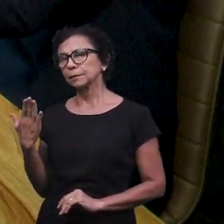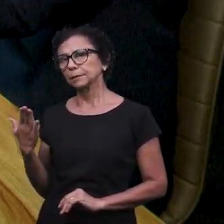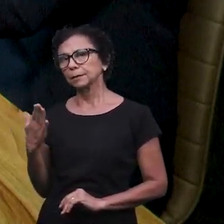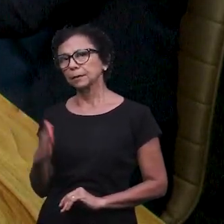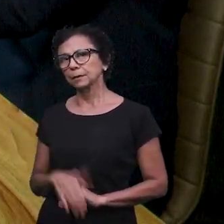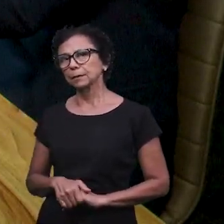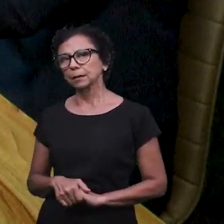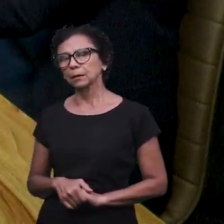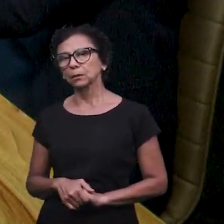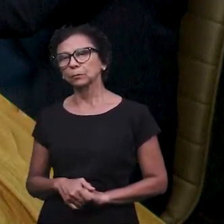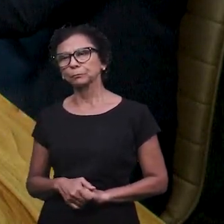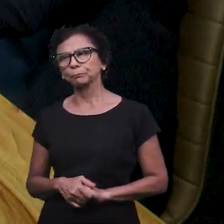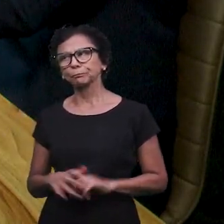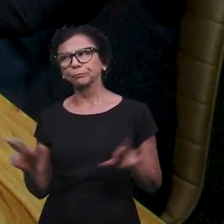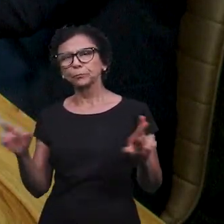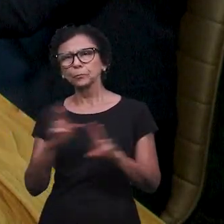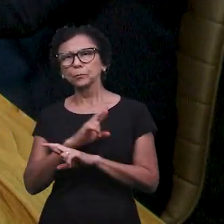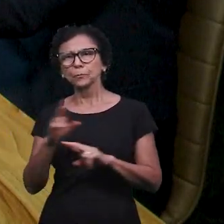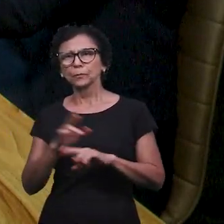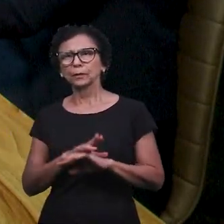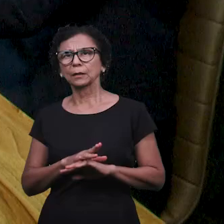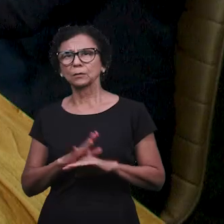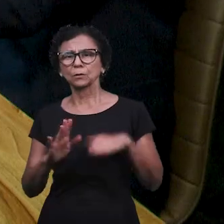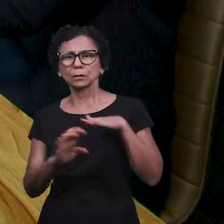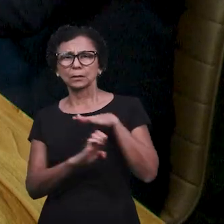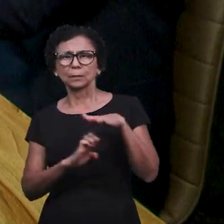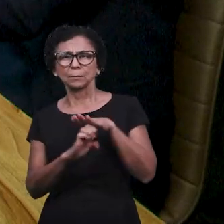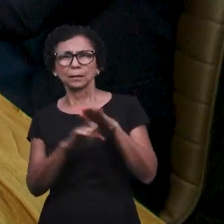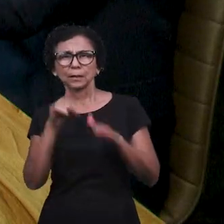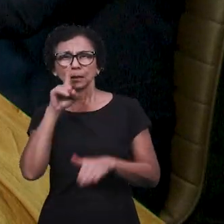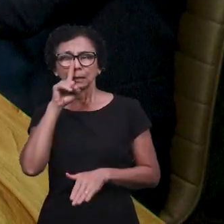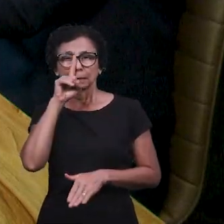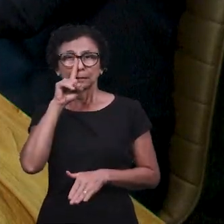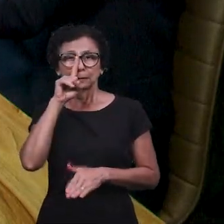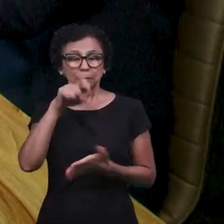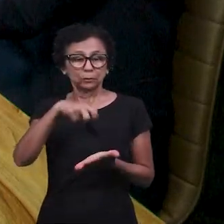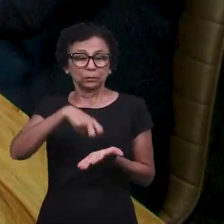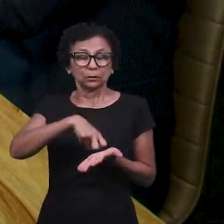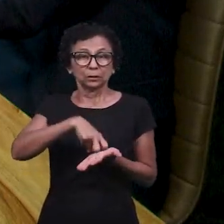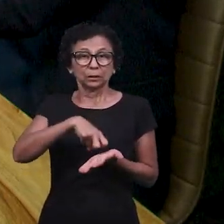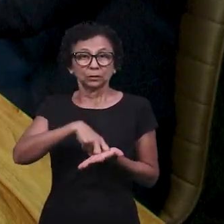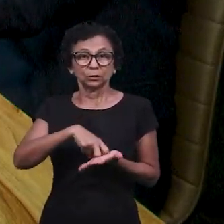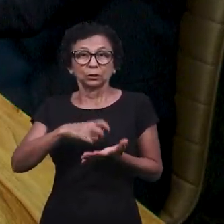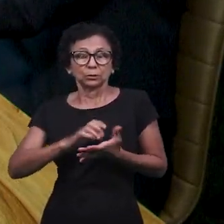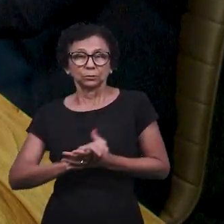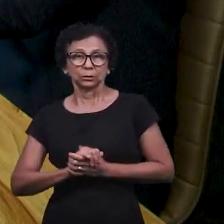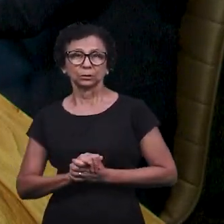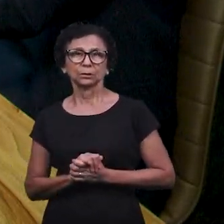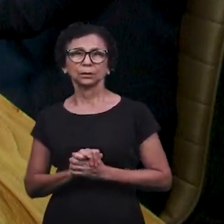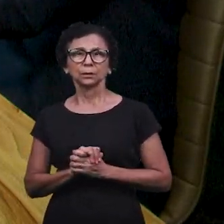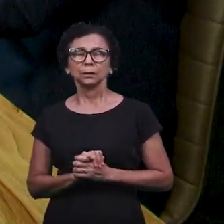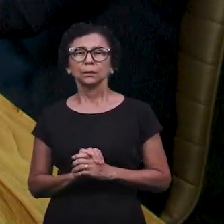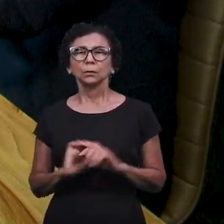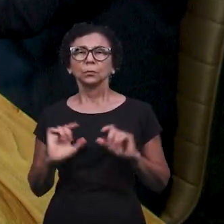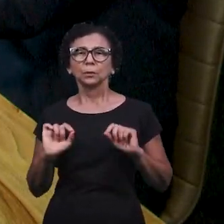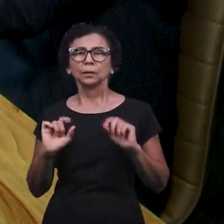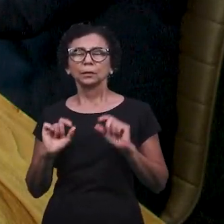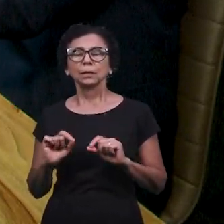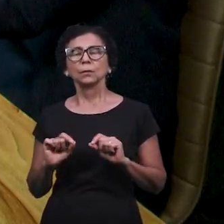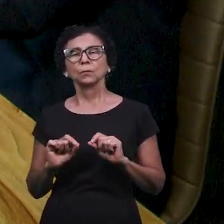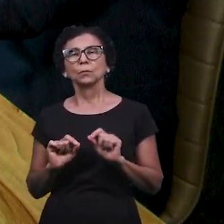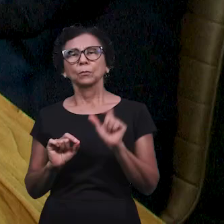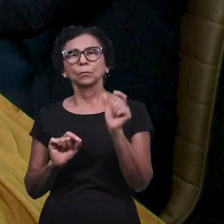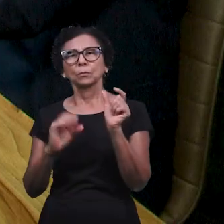prevenção dos riscos legais e penais nas empresas hoje? Excelente. Nós estamos falando, doutor Rodrigo, de um dos temas mais atuais